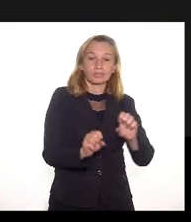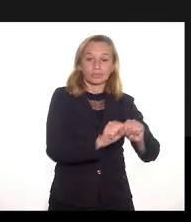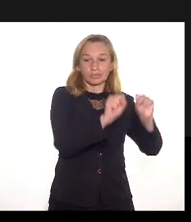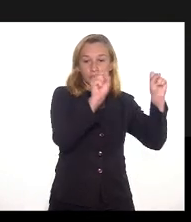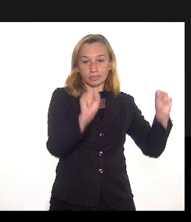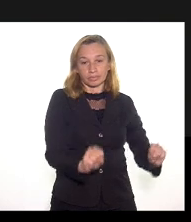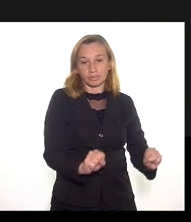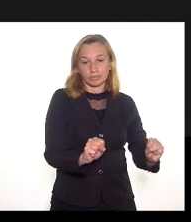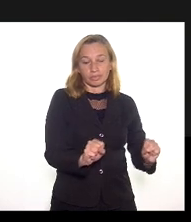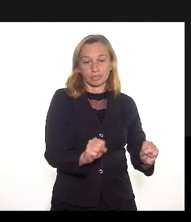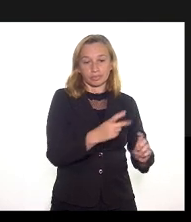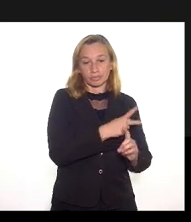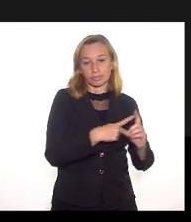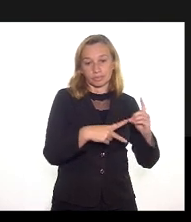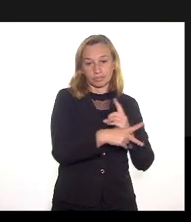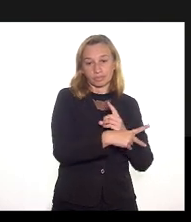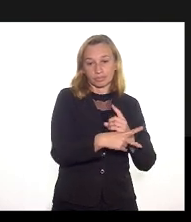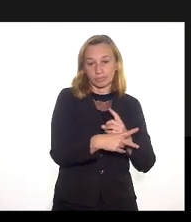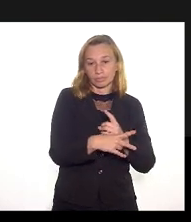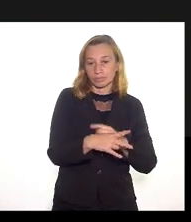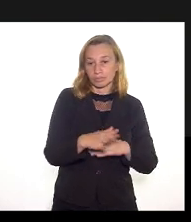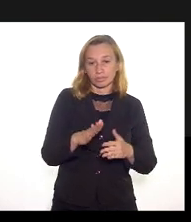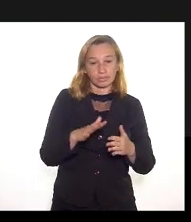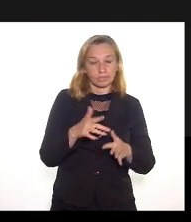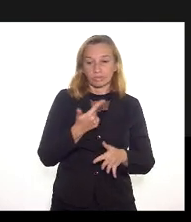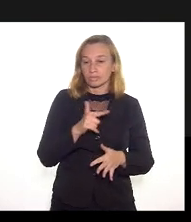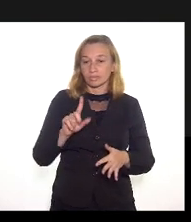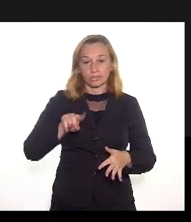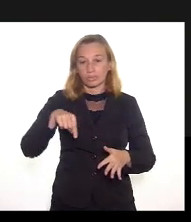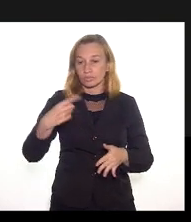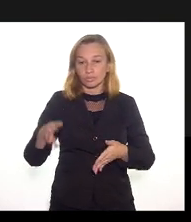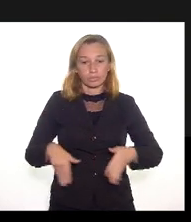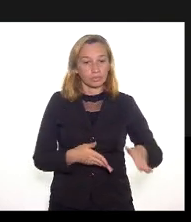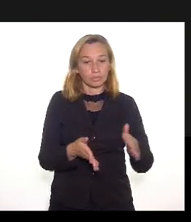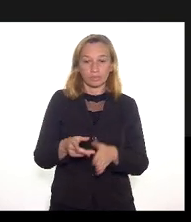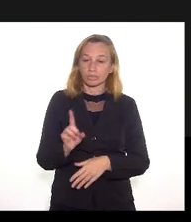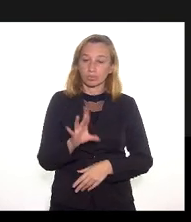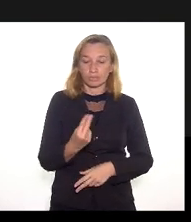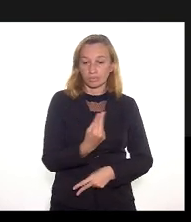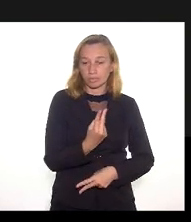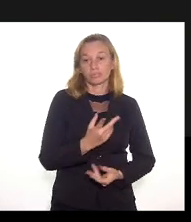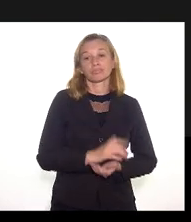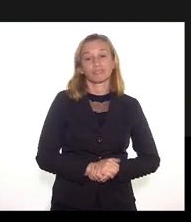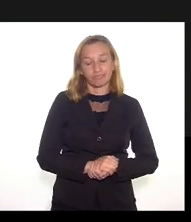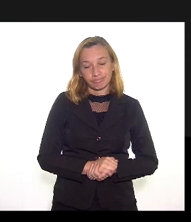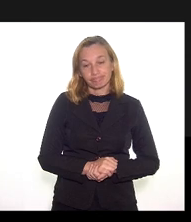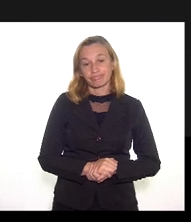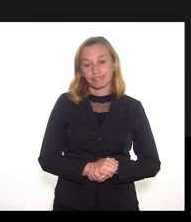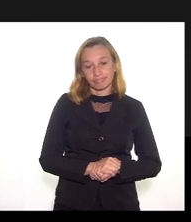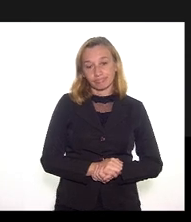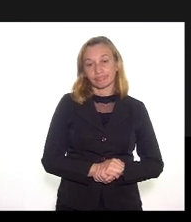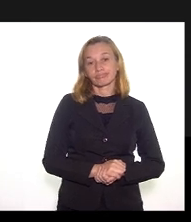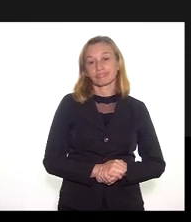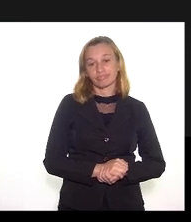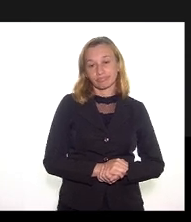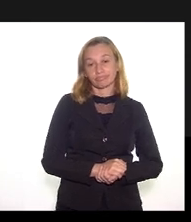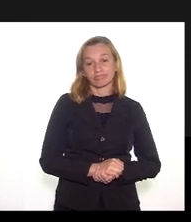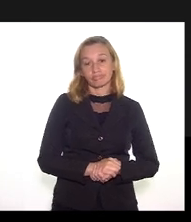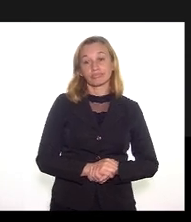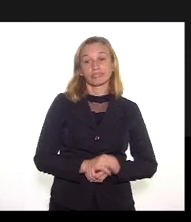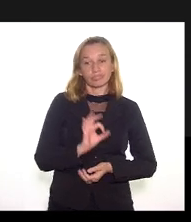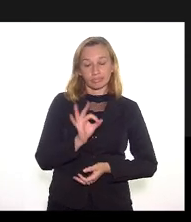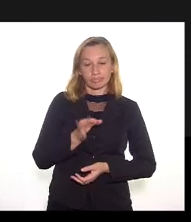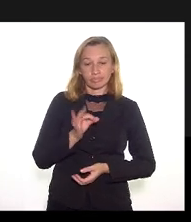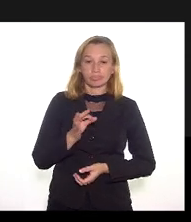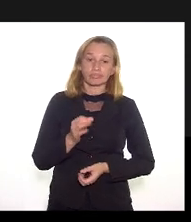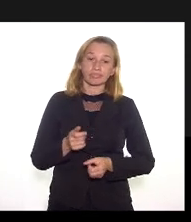previdenciário. Não tem mais nenhuma opção a não ser essas duas. Então, ele alocará em investimento. E